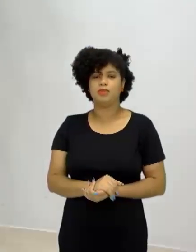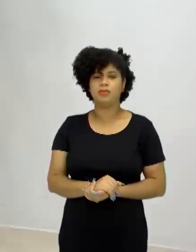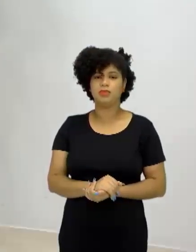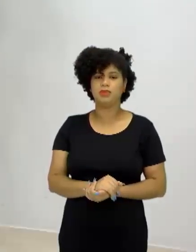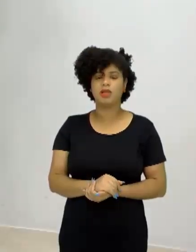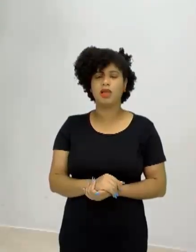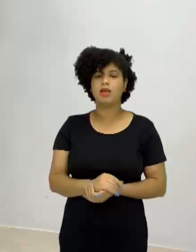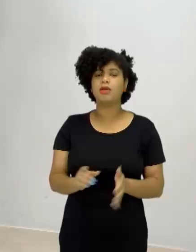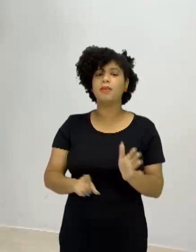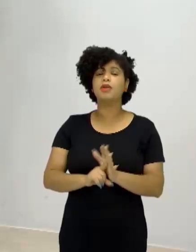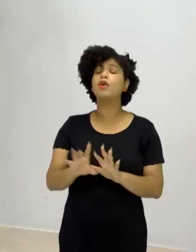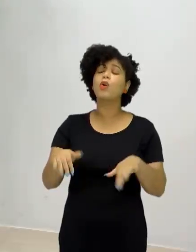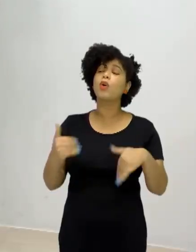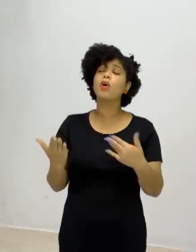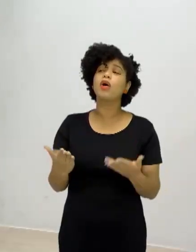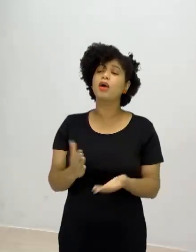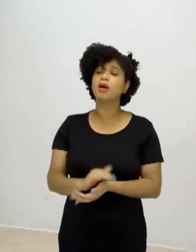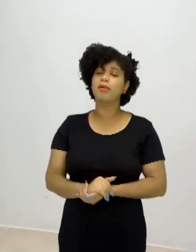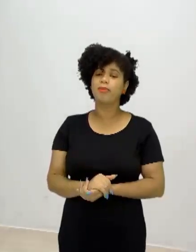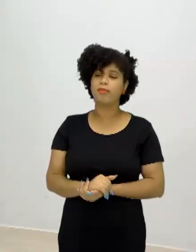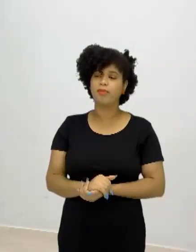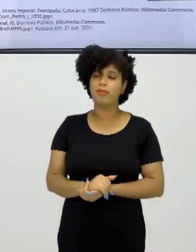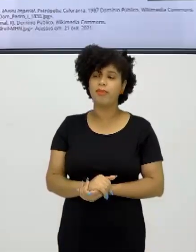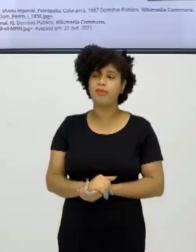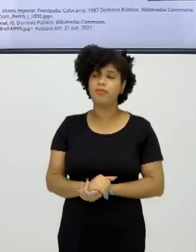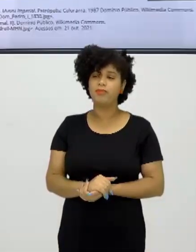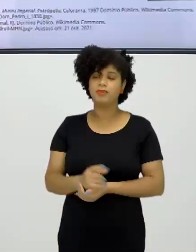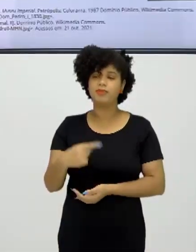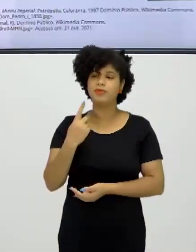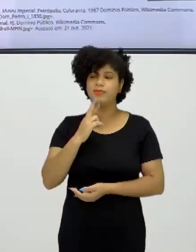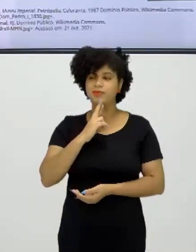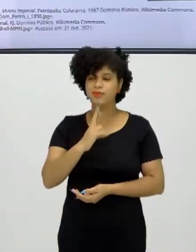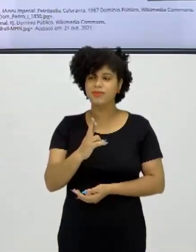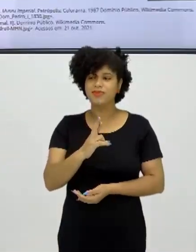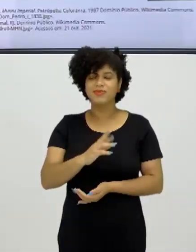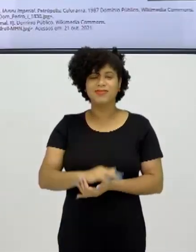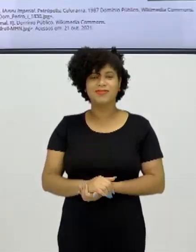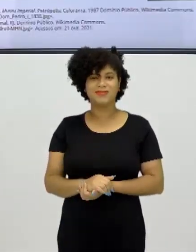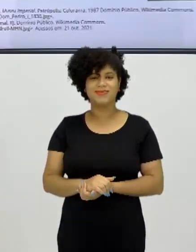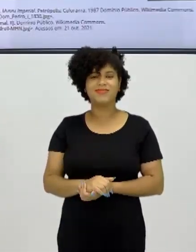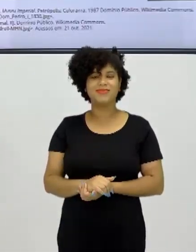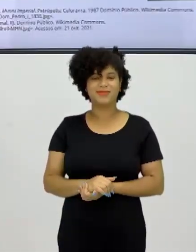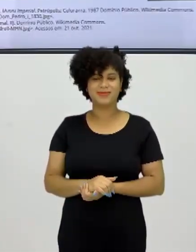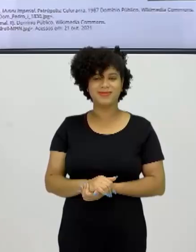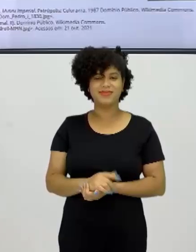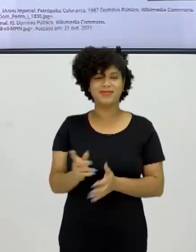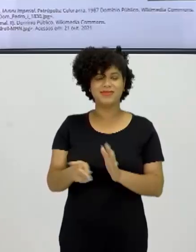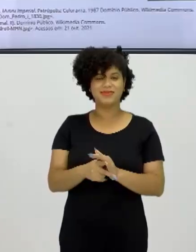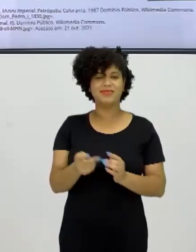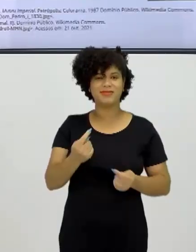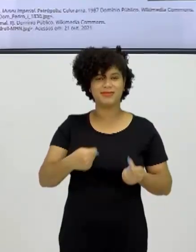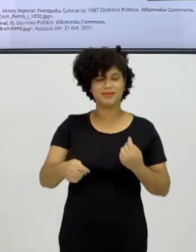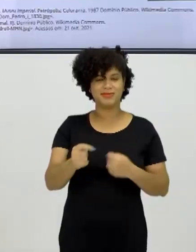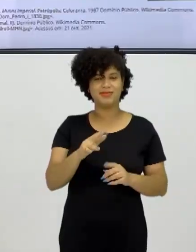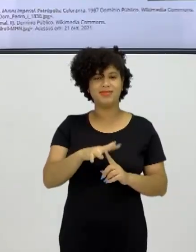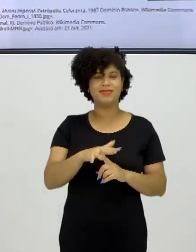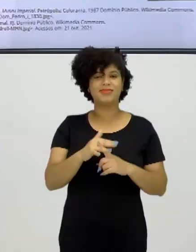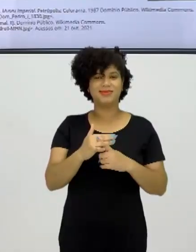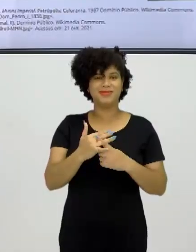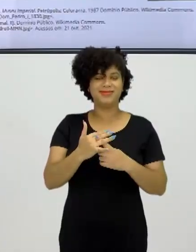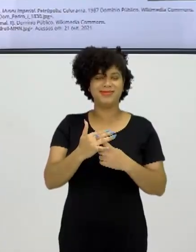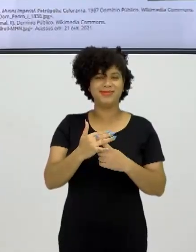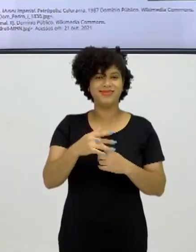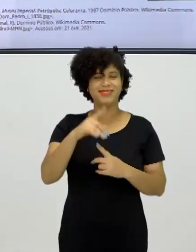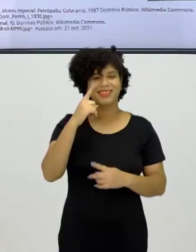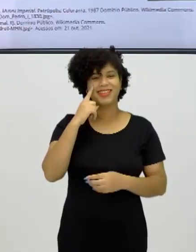Qual é, então? Qual é? Qual é? Qual é? Qual é? A gente responde. Do ponto de vista econômico-social, escravidão é